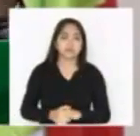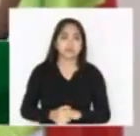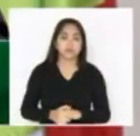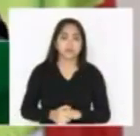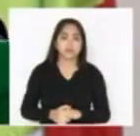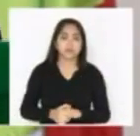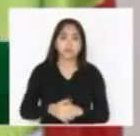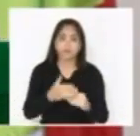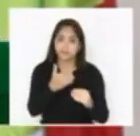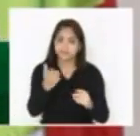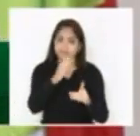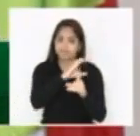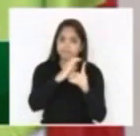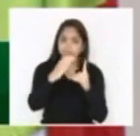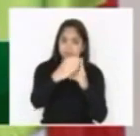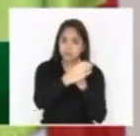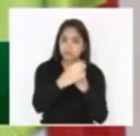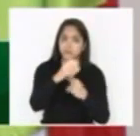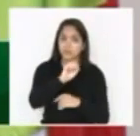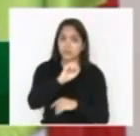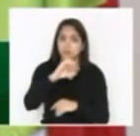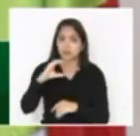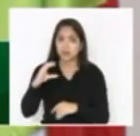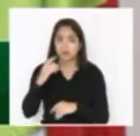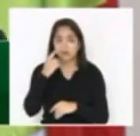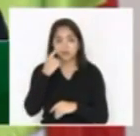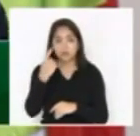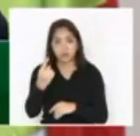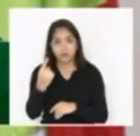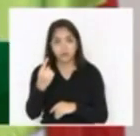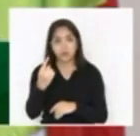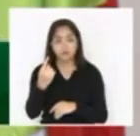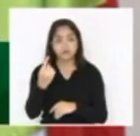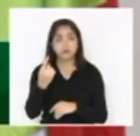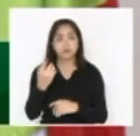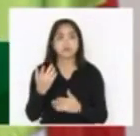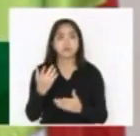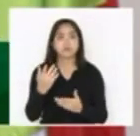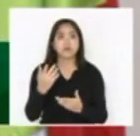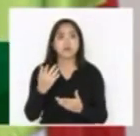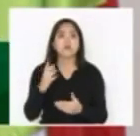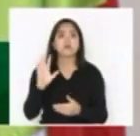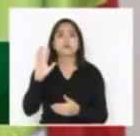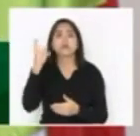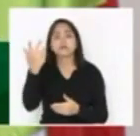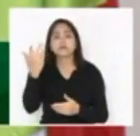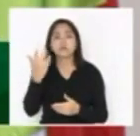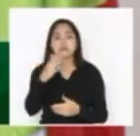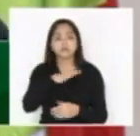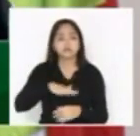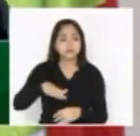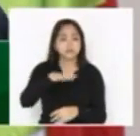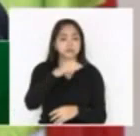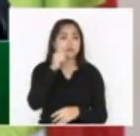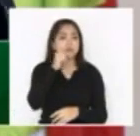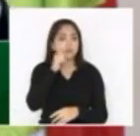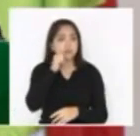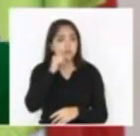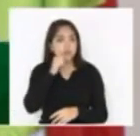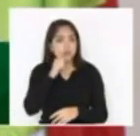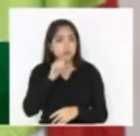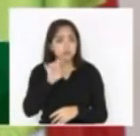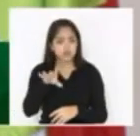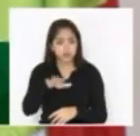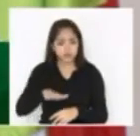Comunidade catarinense, vejam o que está acontecendo com as nossas mulheres, não só na área